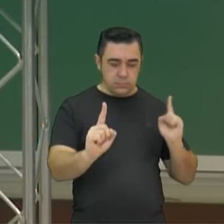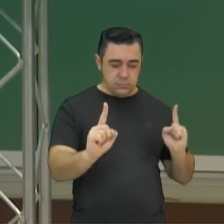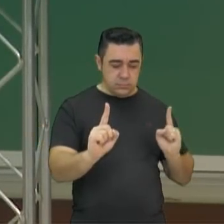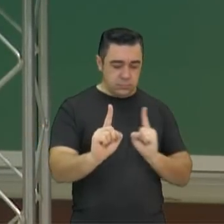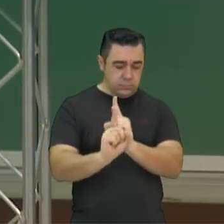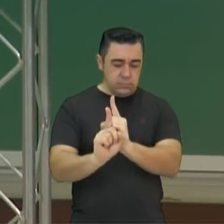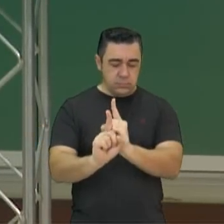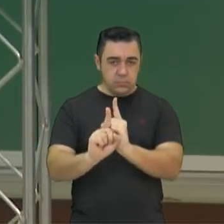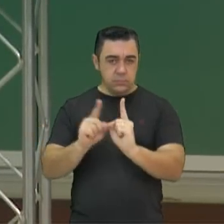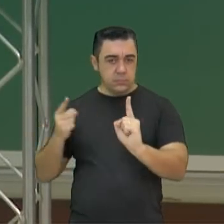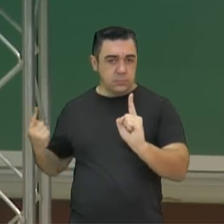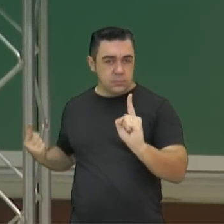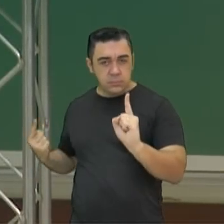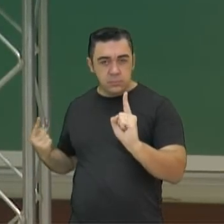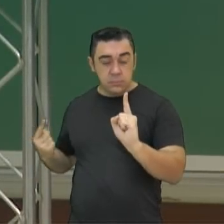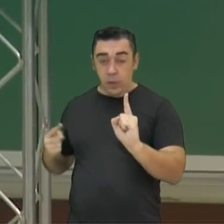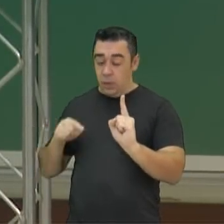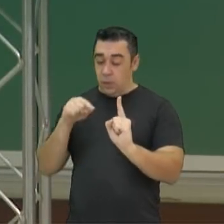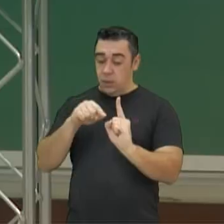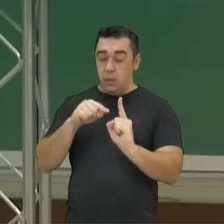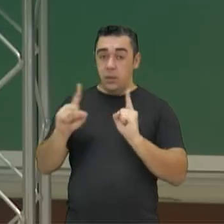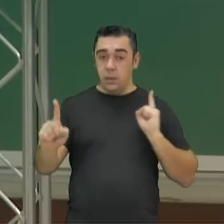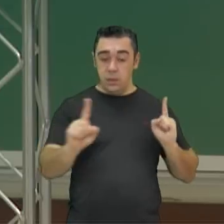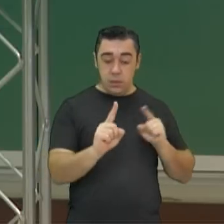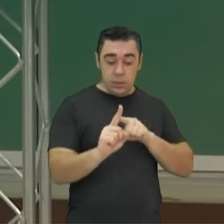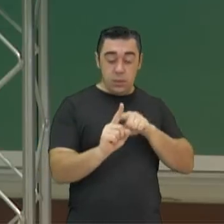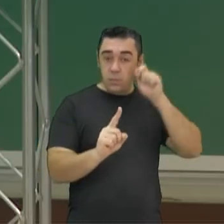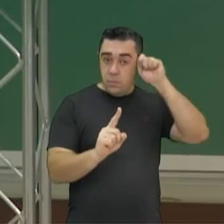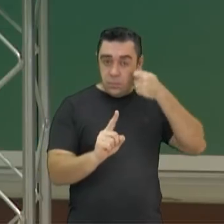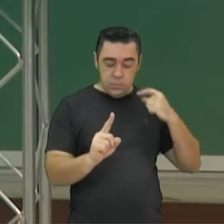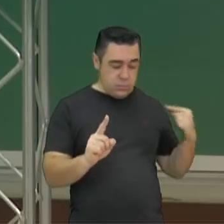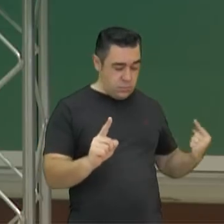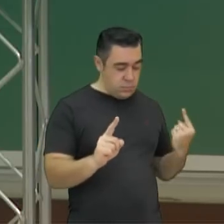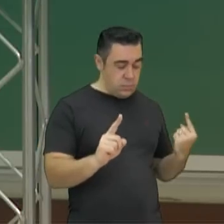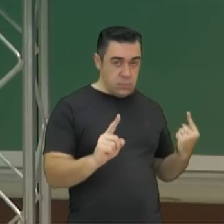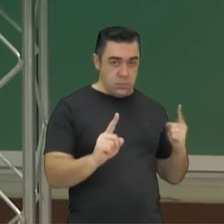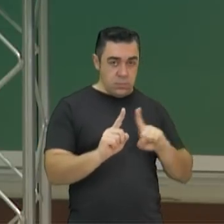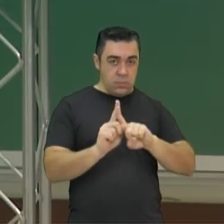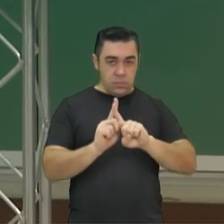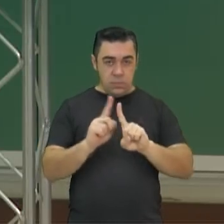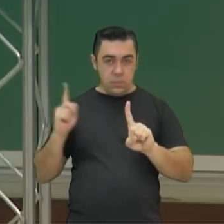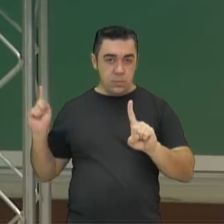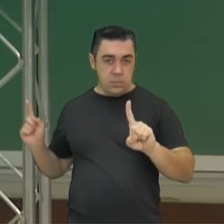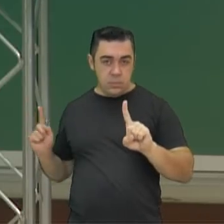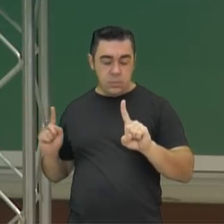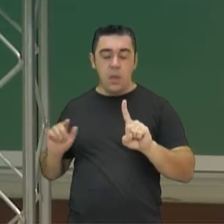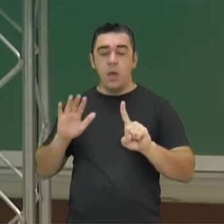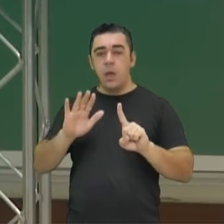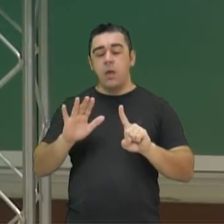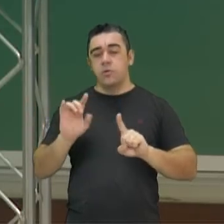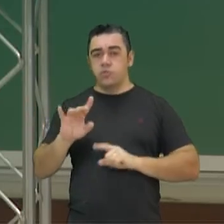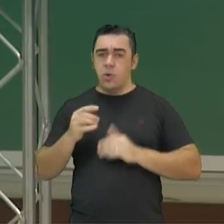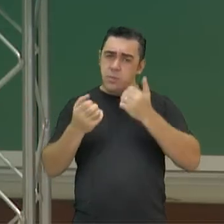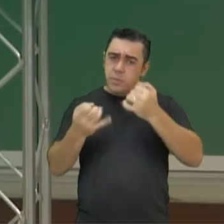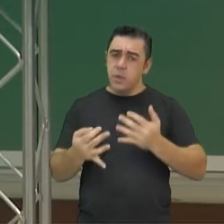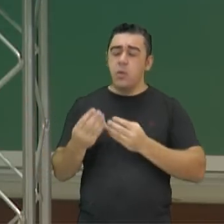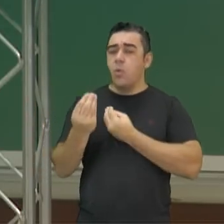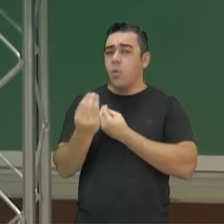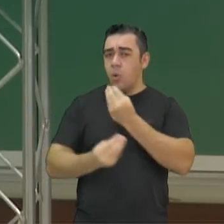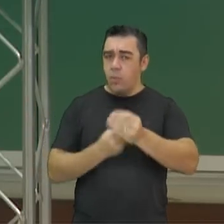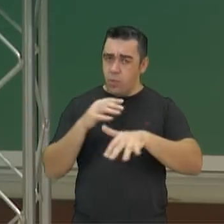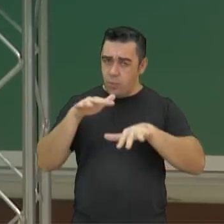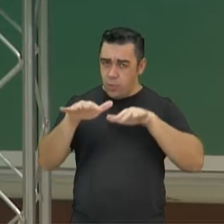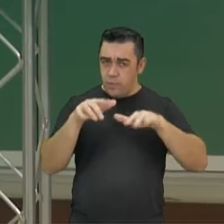cavalo. Mesma coisa que eu falei para vocês. Tem que cuidar com o contragolpe? Sim, mas aqui é só uma representação para vocês entenderem